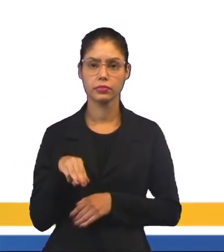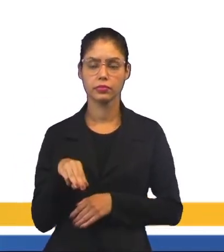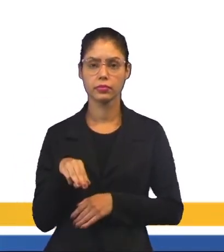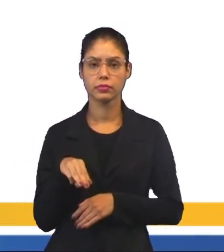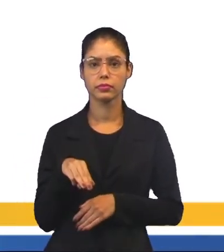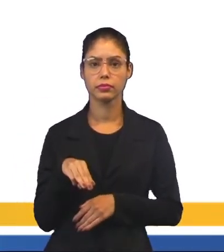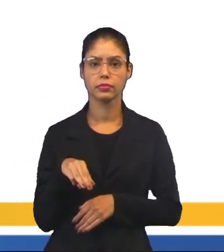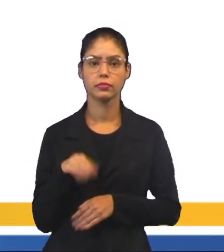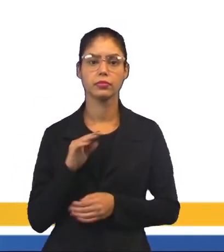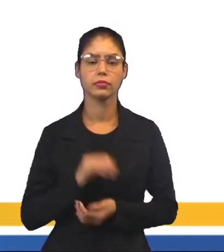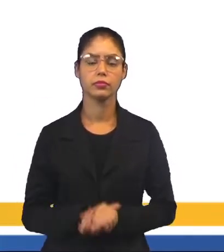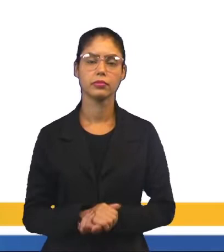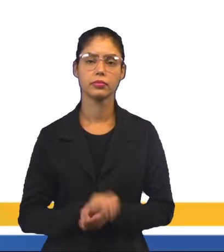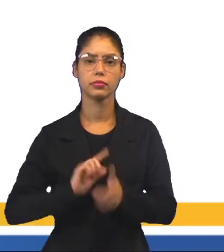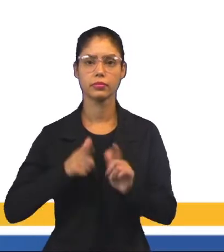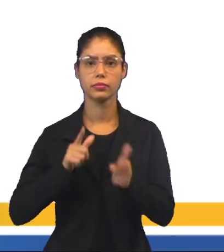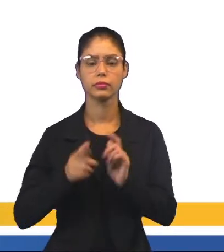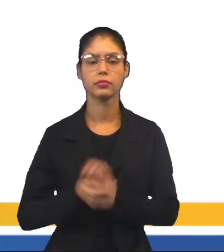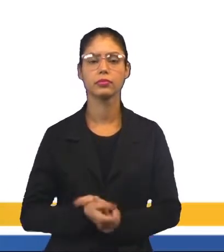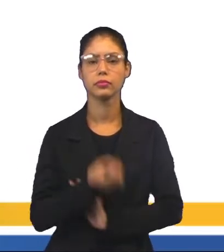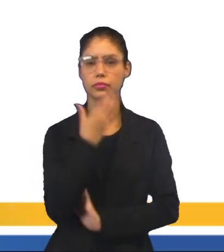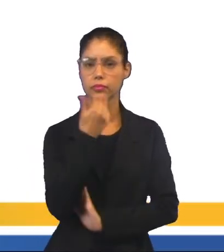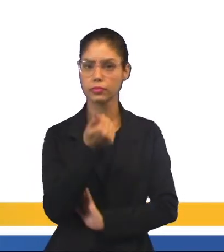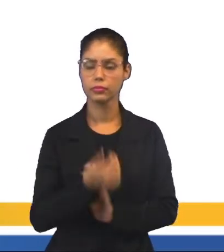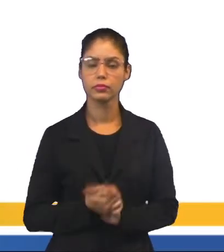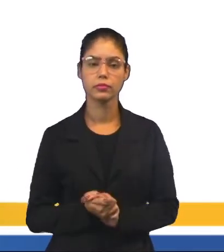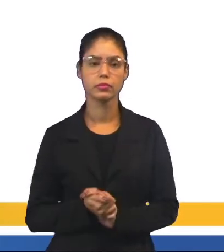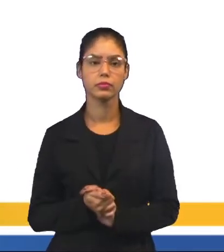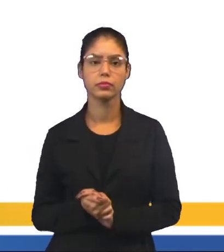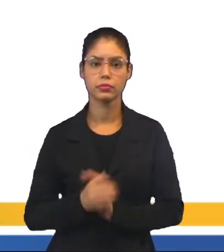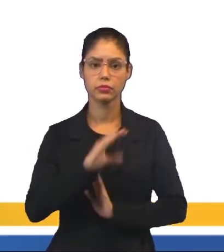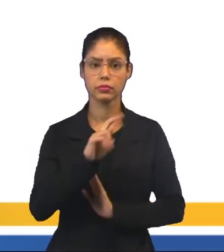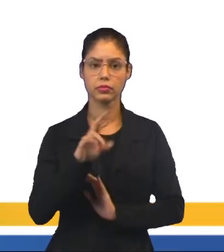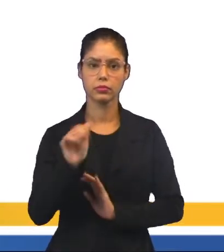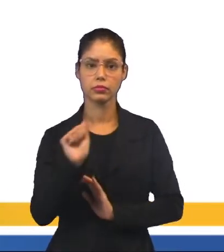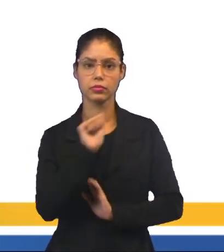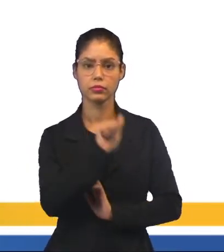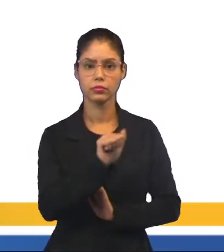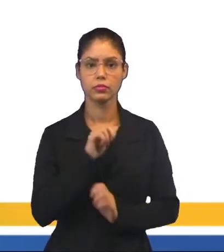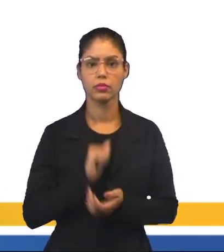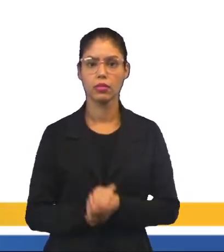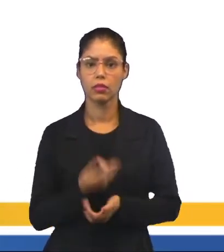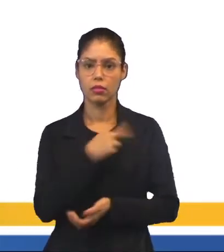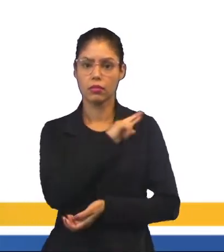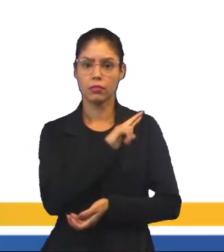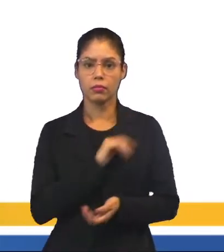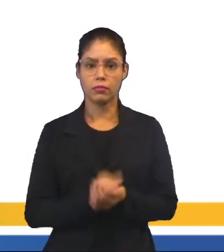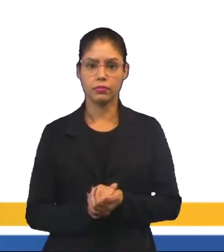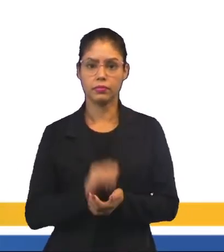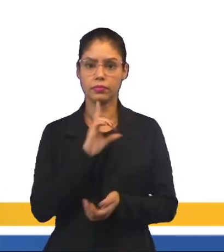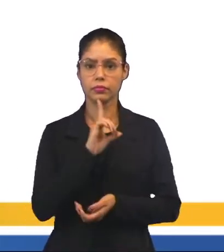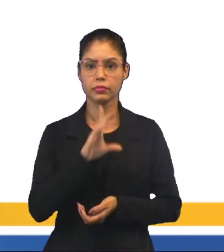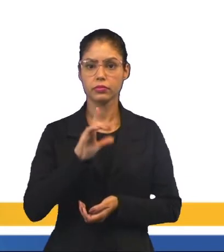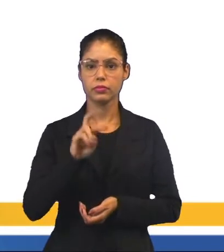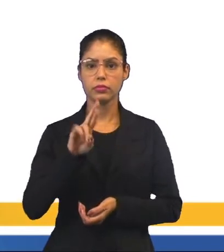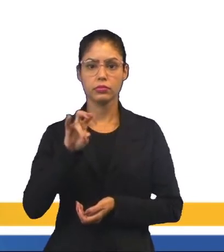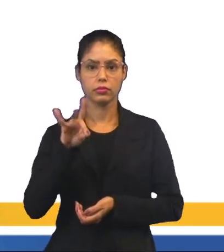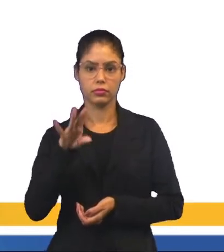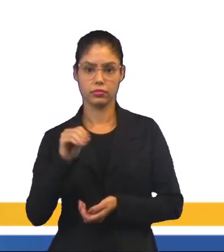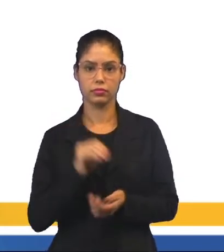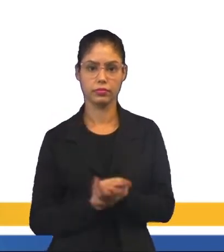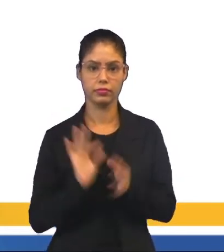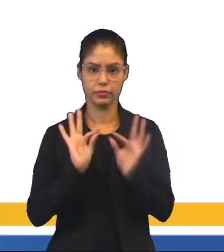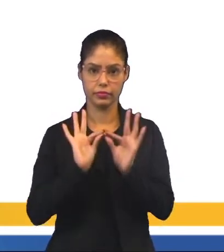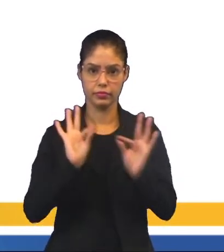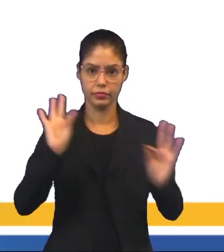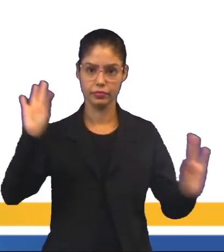ele vai ser representado pela letra m, tudo bem? Então, o coeficiente angular ele é responsável pela declividade